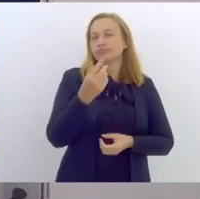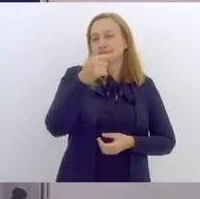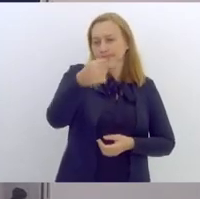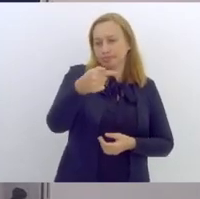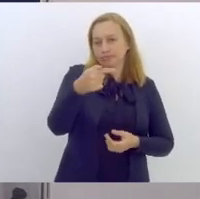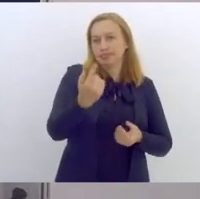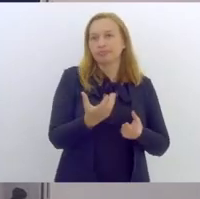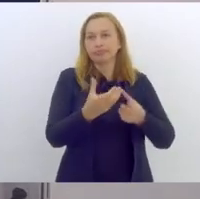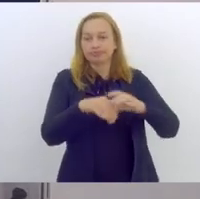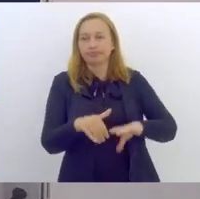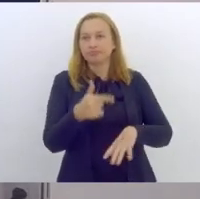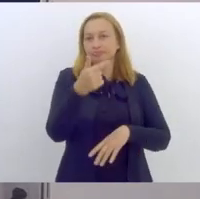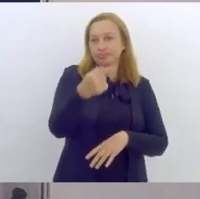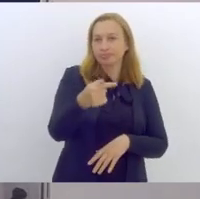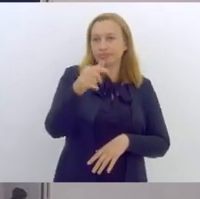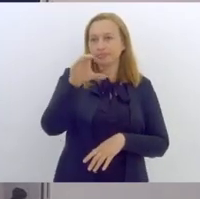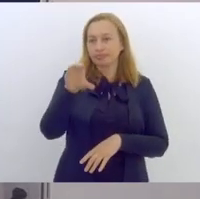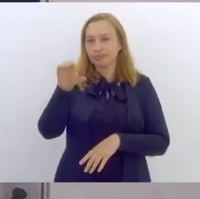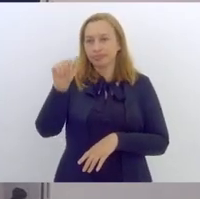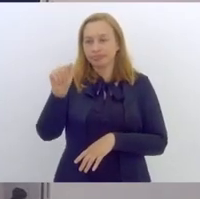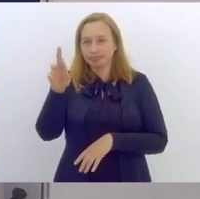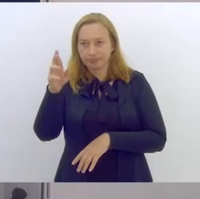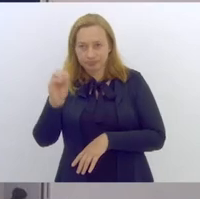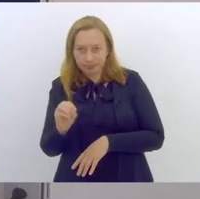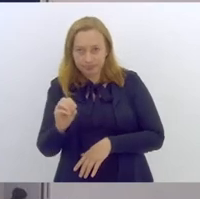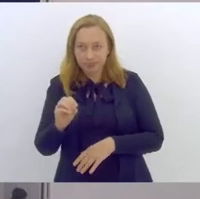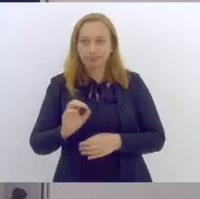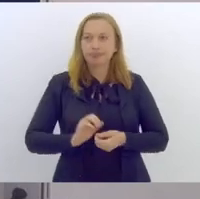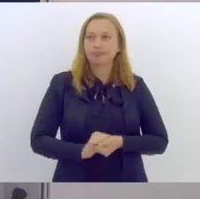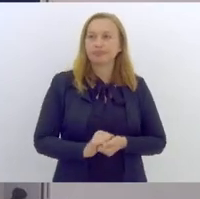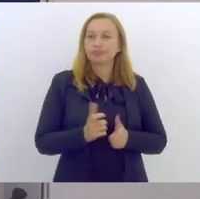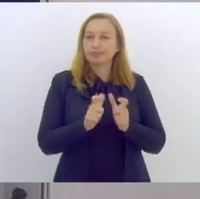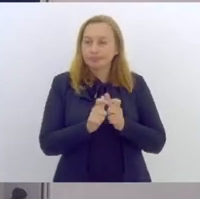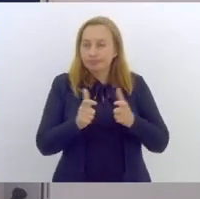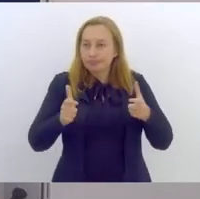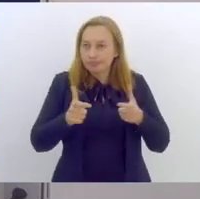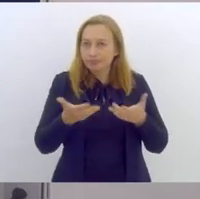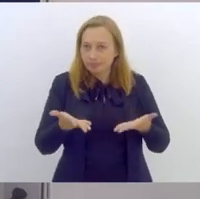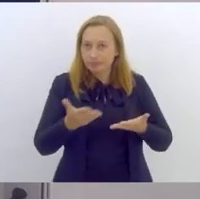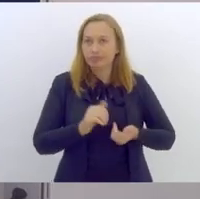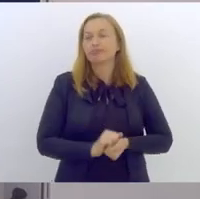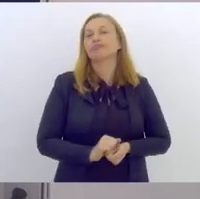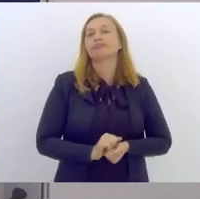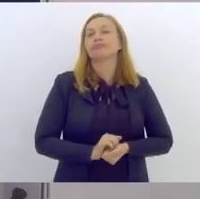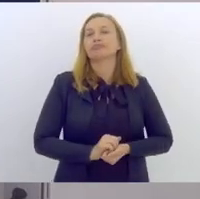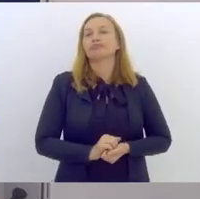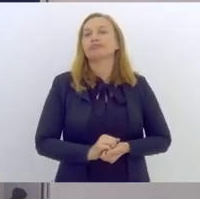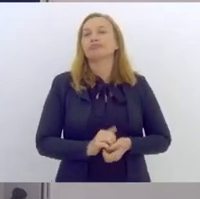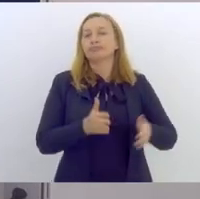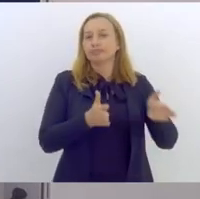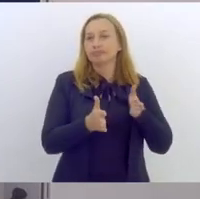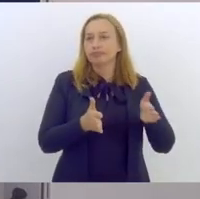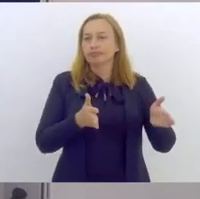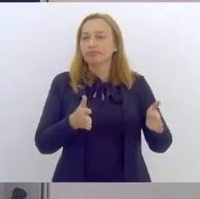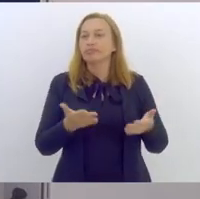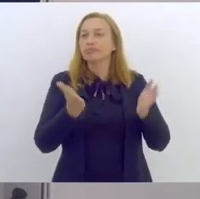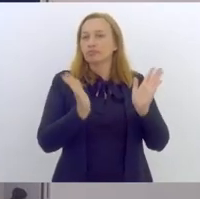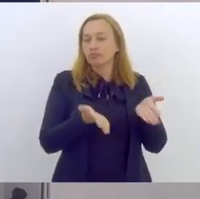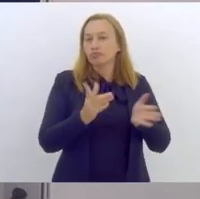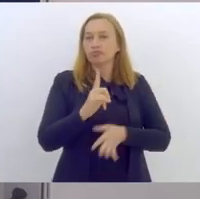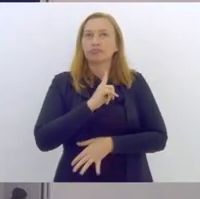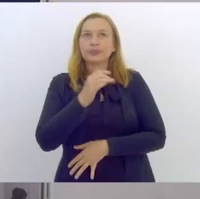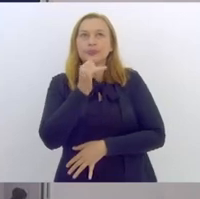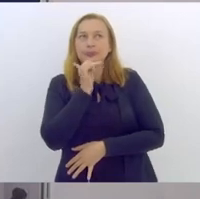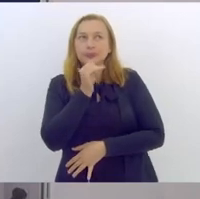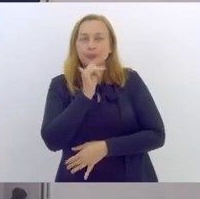Então existe uma coisa chamada tem uma intercessão muito grande entre os cargos Então você tem hoje por exemplo